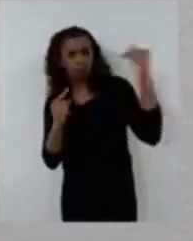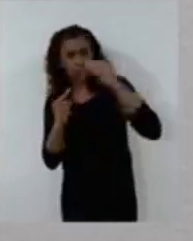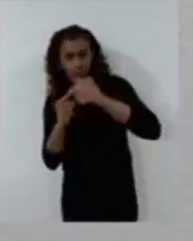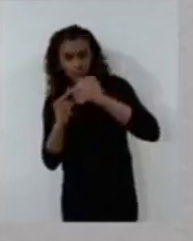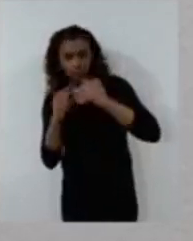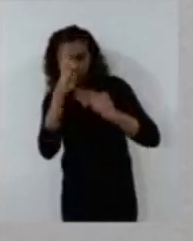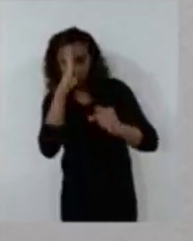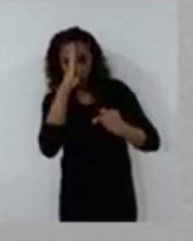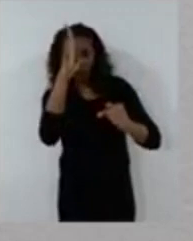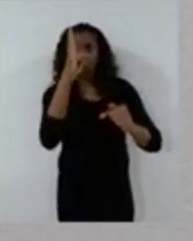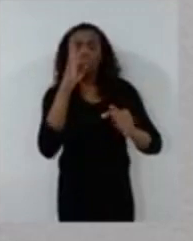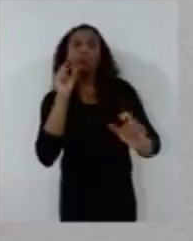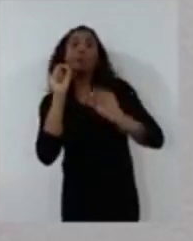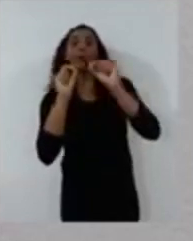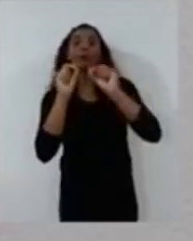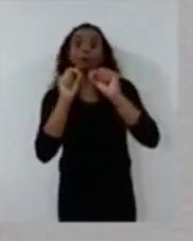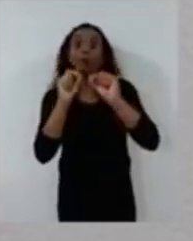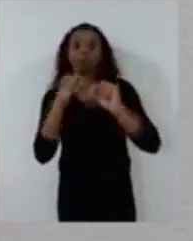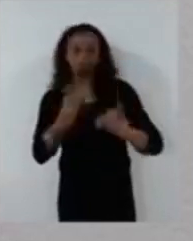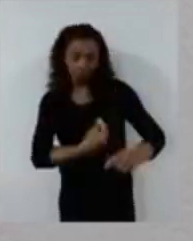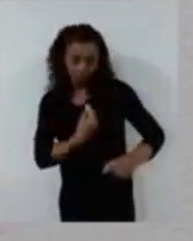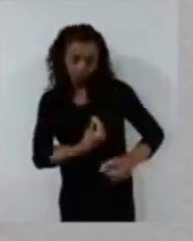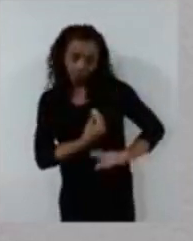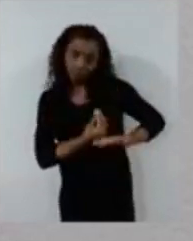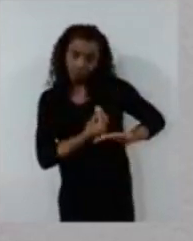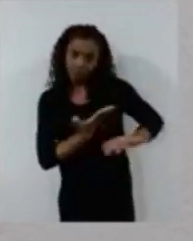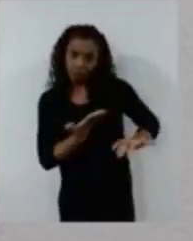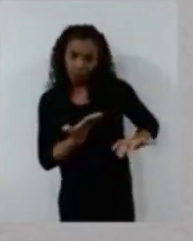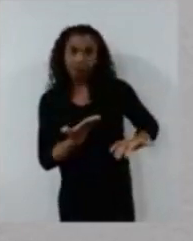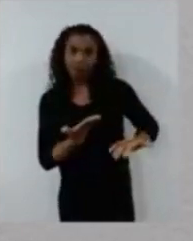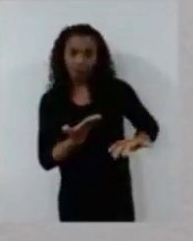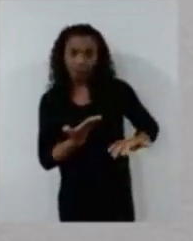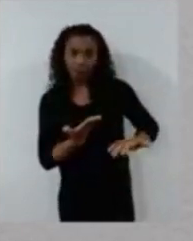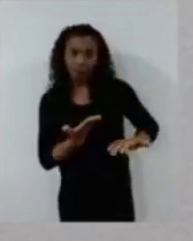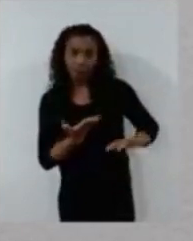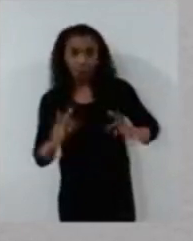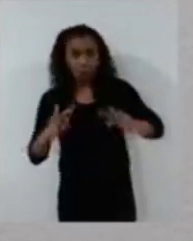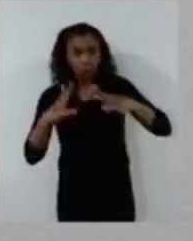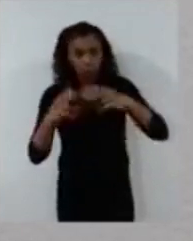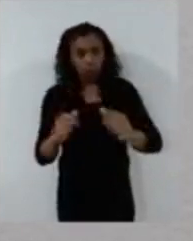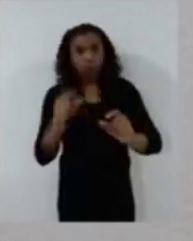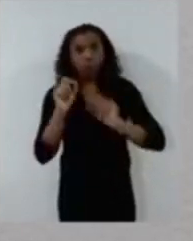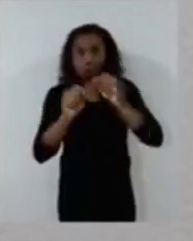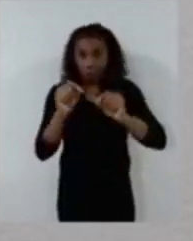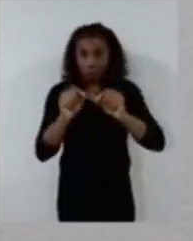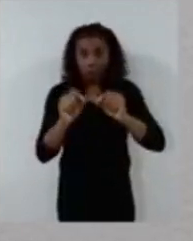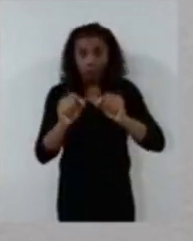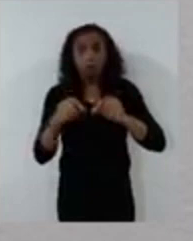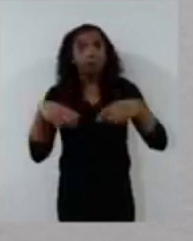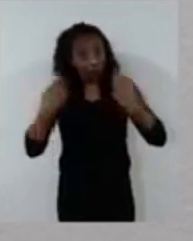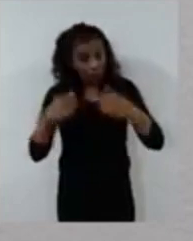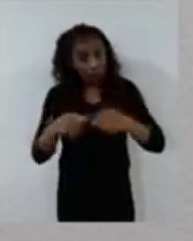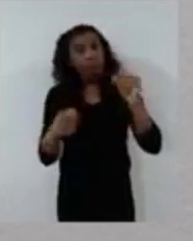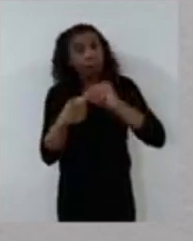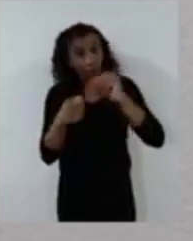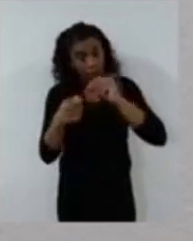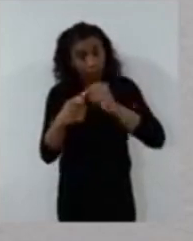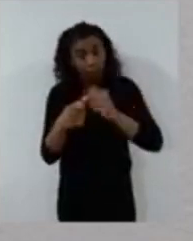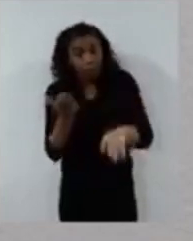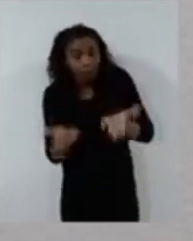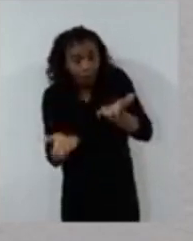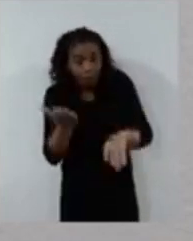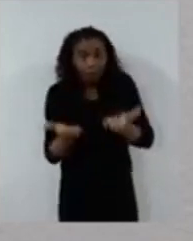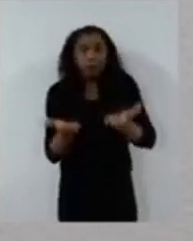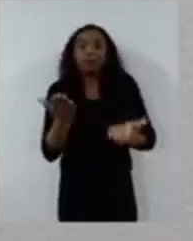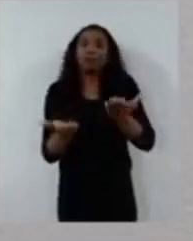vida. Todas as nossas decisões, elas são pautadas naquilo que é possível ser feito para que a gente equilibre a sociedade e a